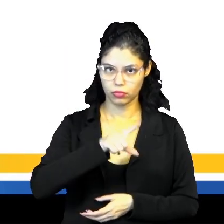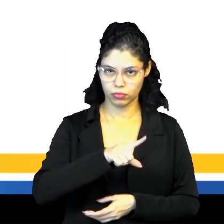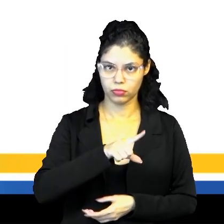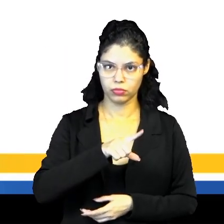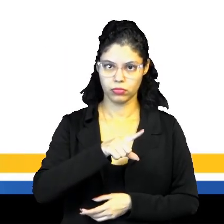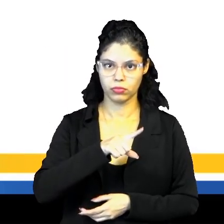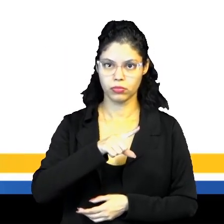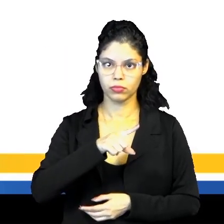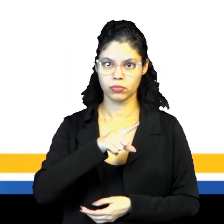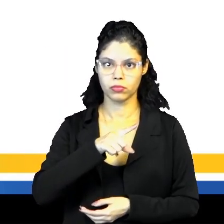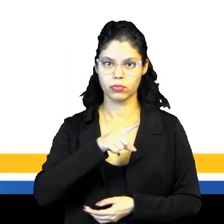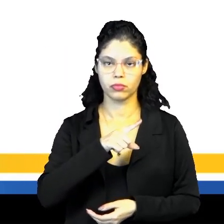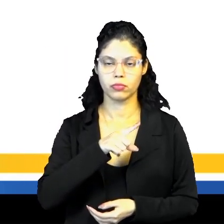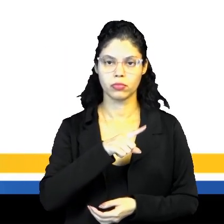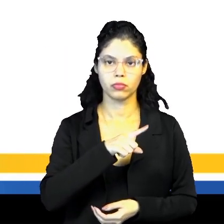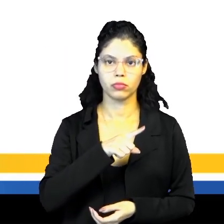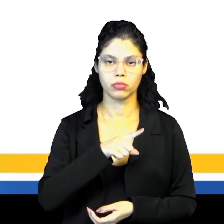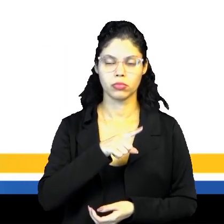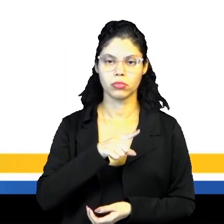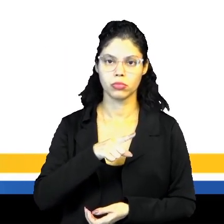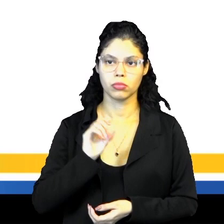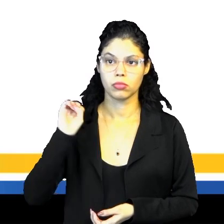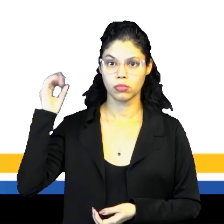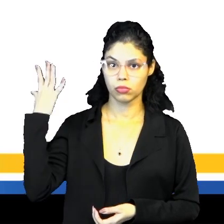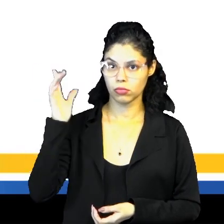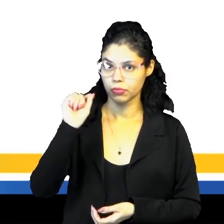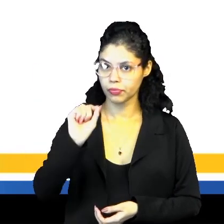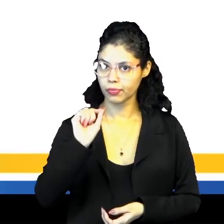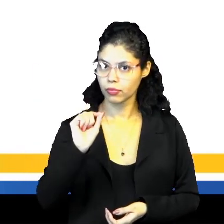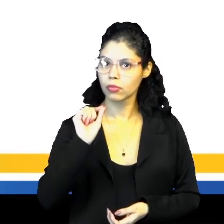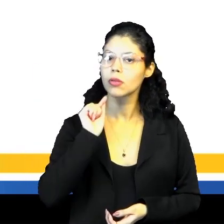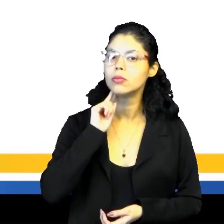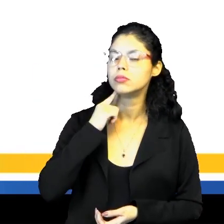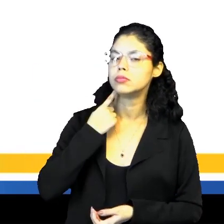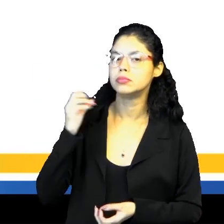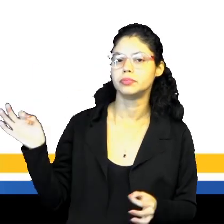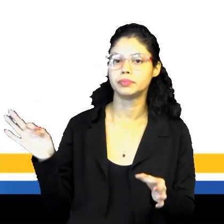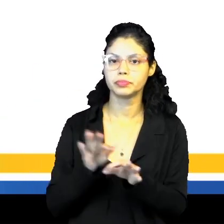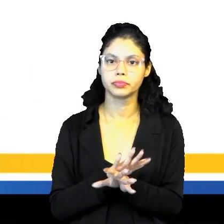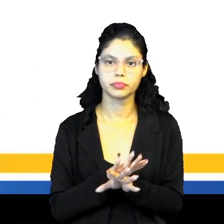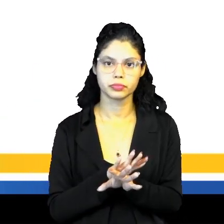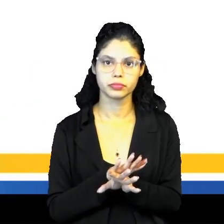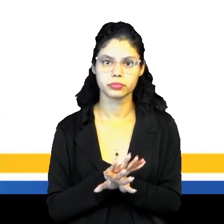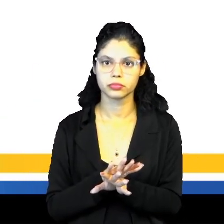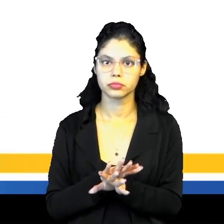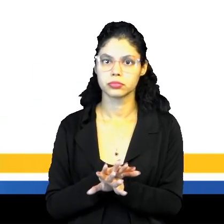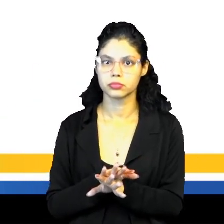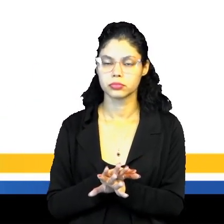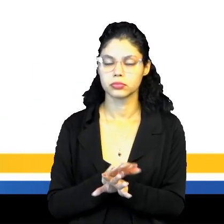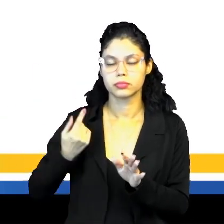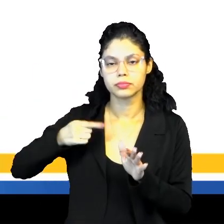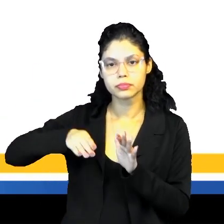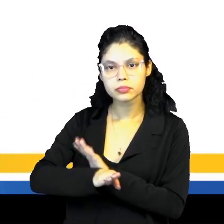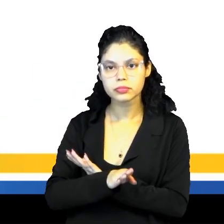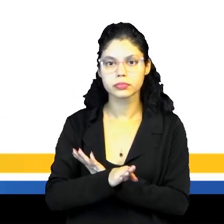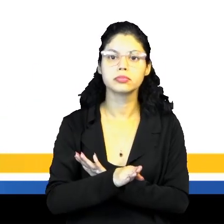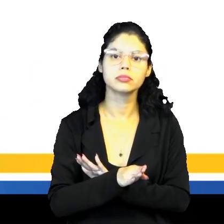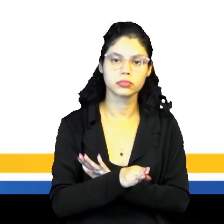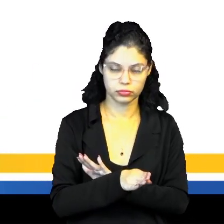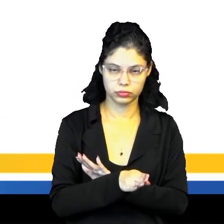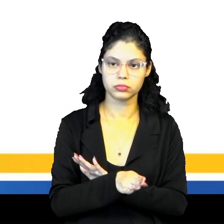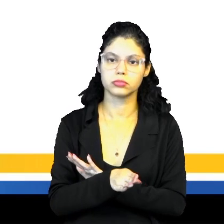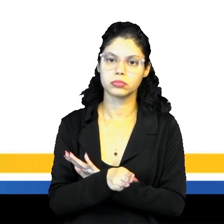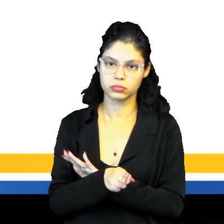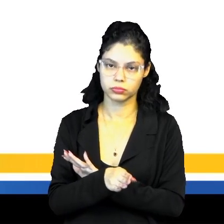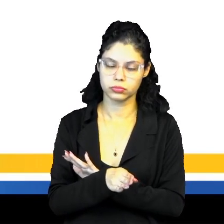calor, que o que acontece? Os poluentes ele acabam que furando a camada de ozônio, né? E ao furar a